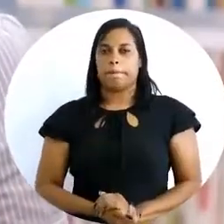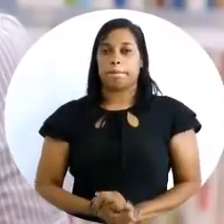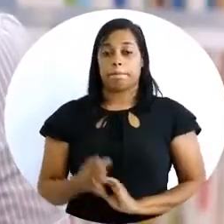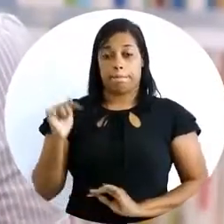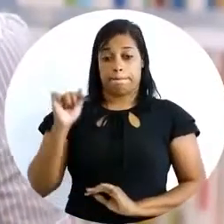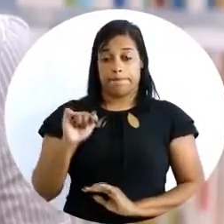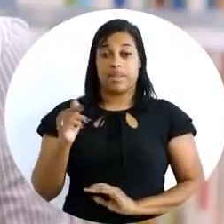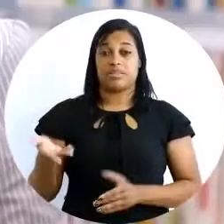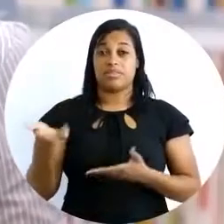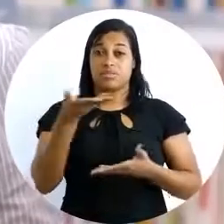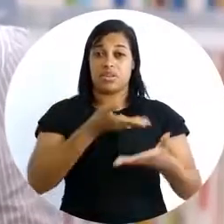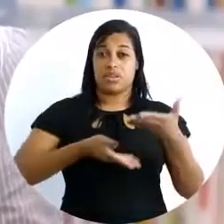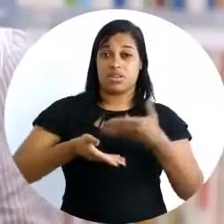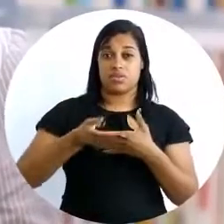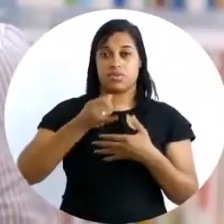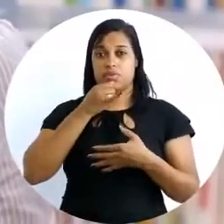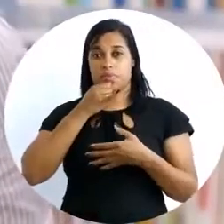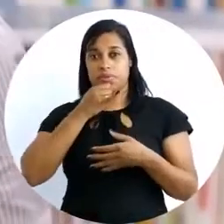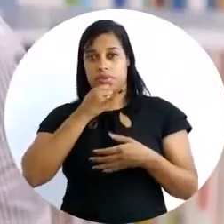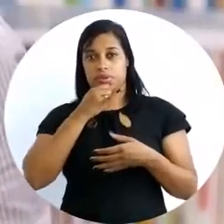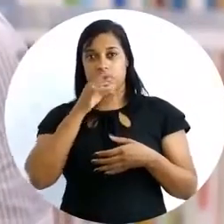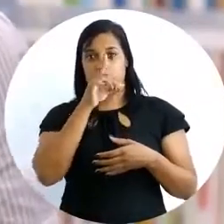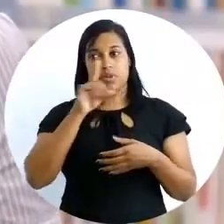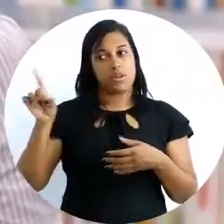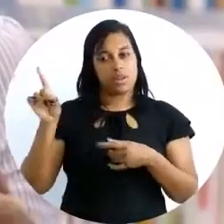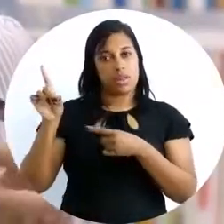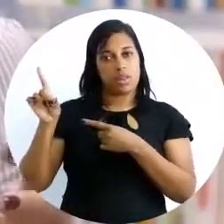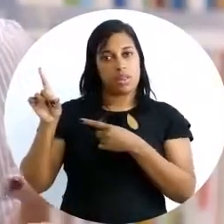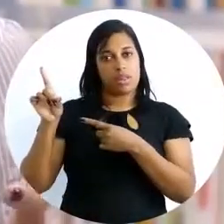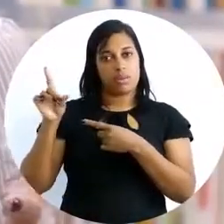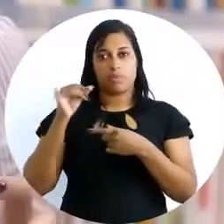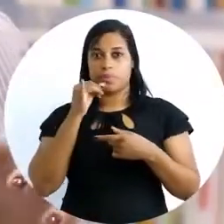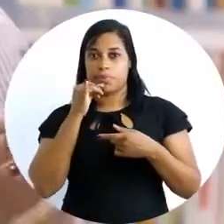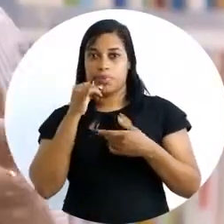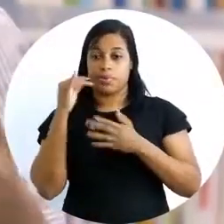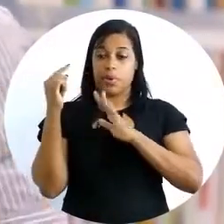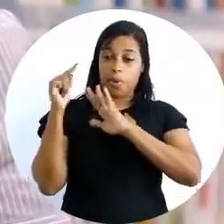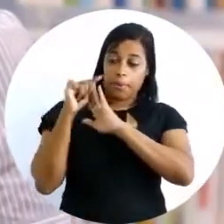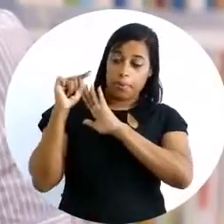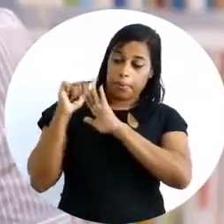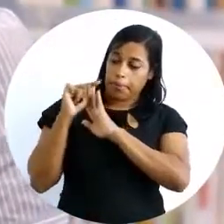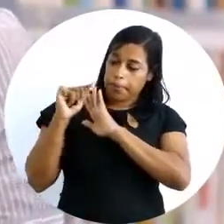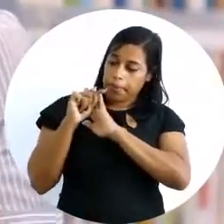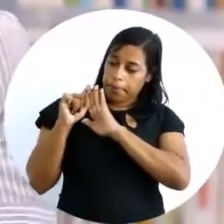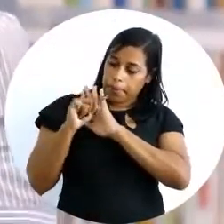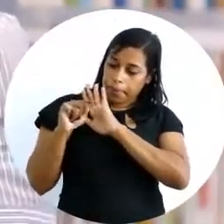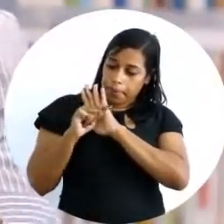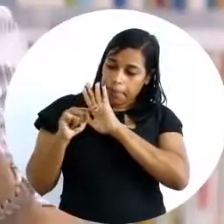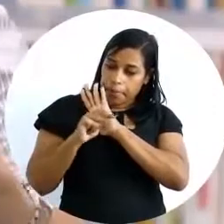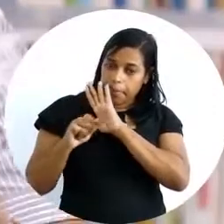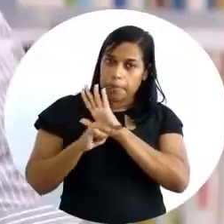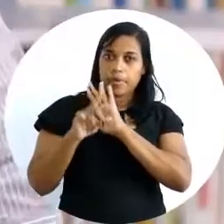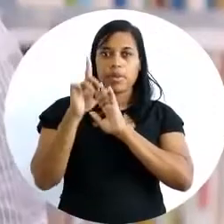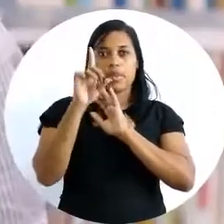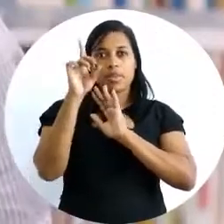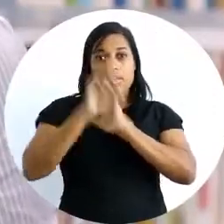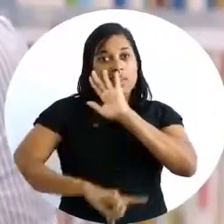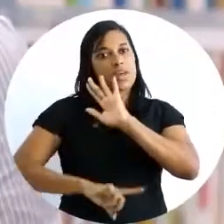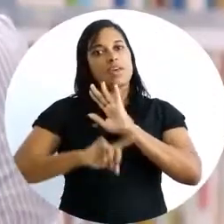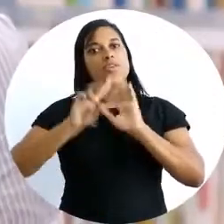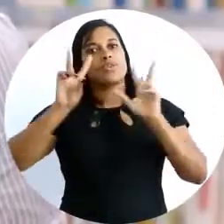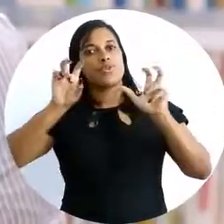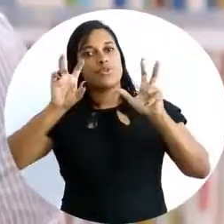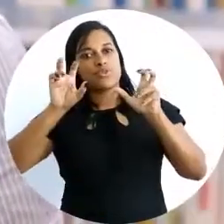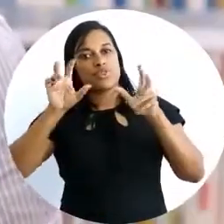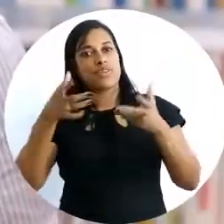essas relações podem ser, por exemplo, direito. Então, uma lista com um termo mais amplo, por exemplo, direito, e os tipos de